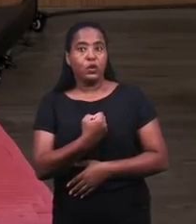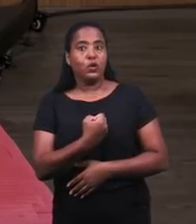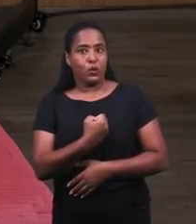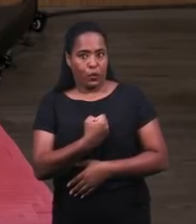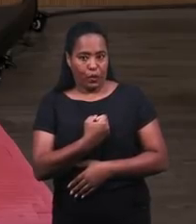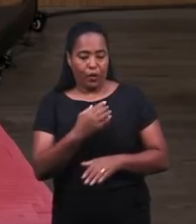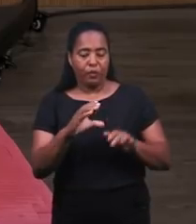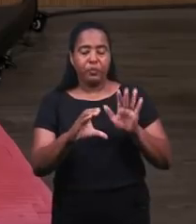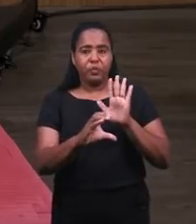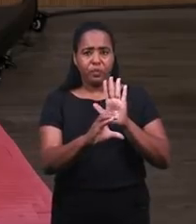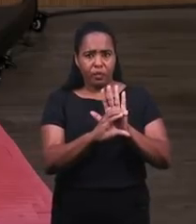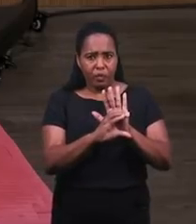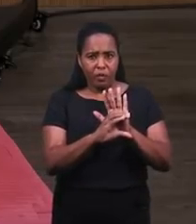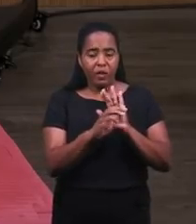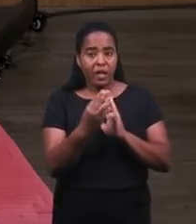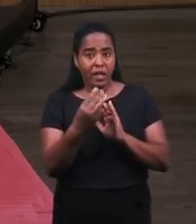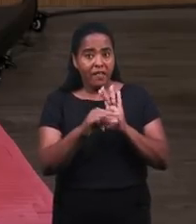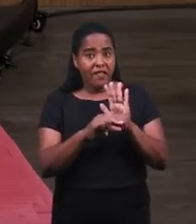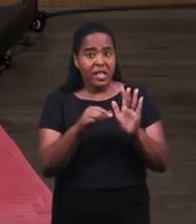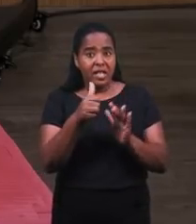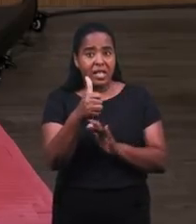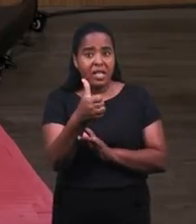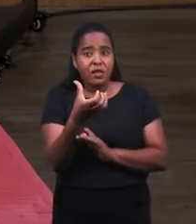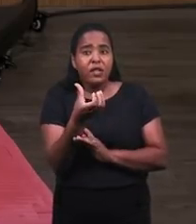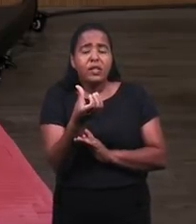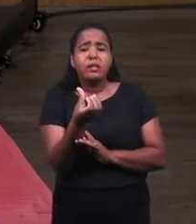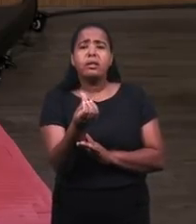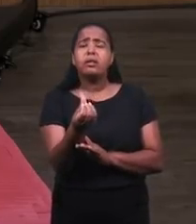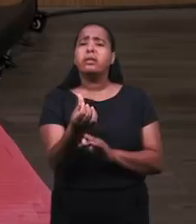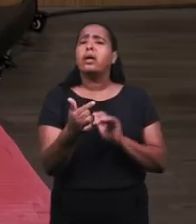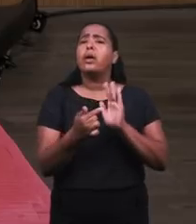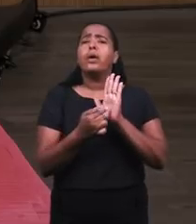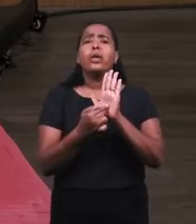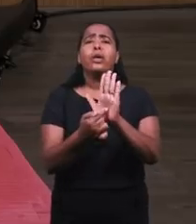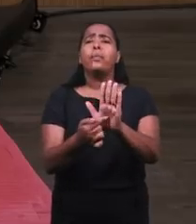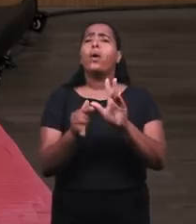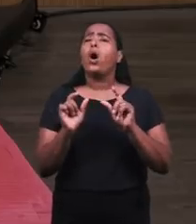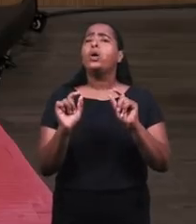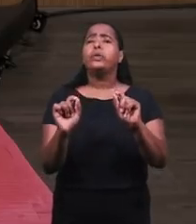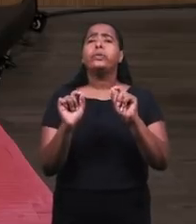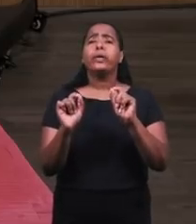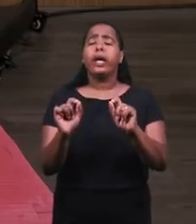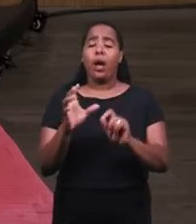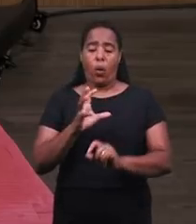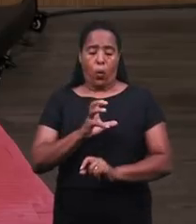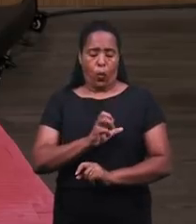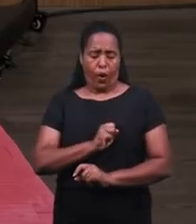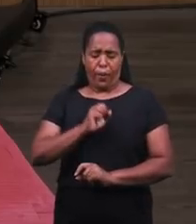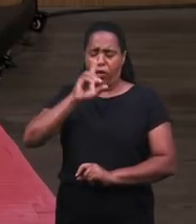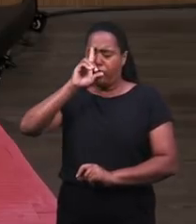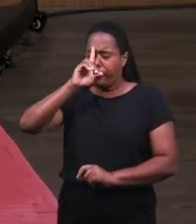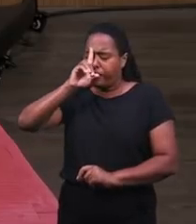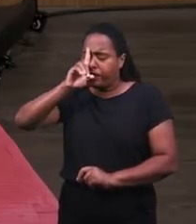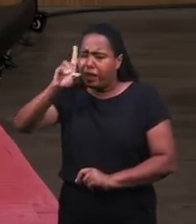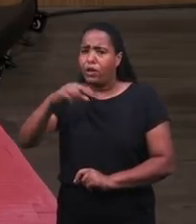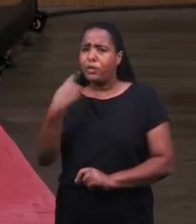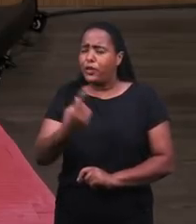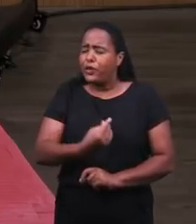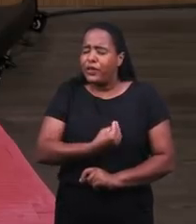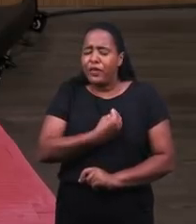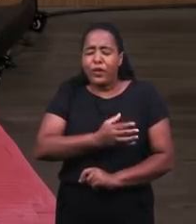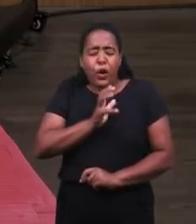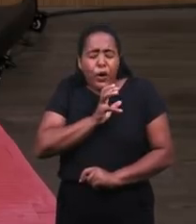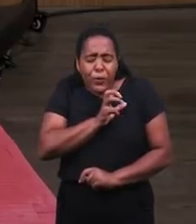no capítulo 3, versículo 16, que fala do grande amor de Deus por nós, mas muito, muito,